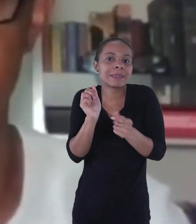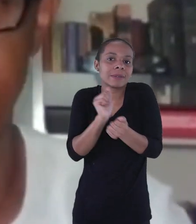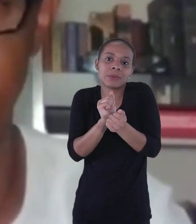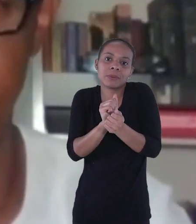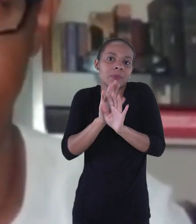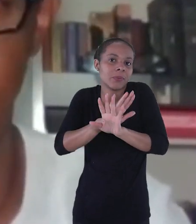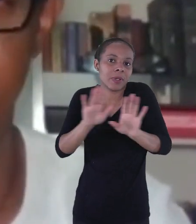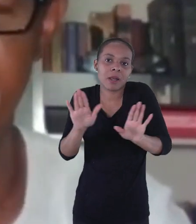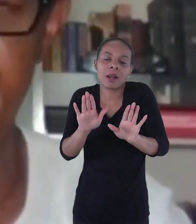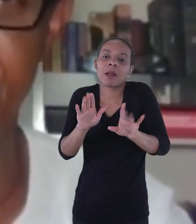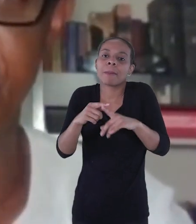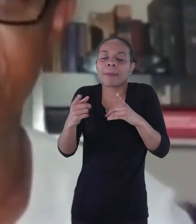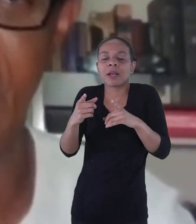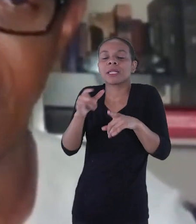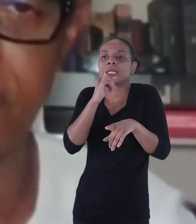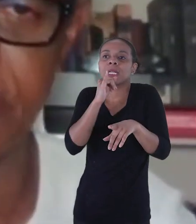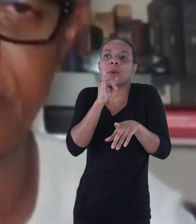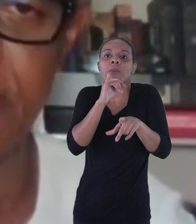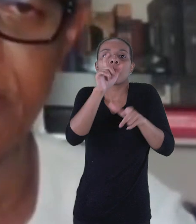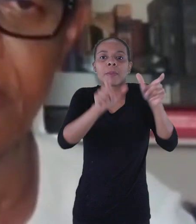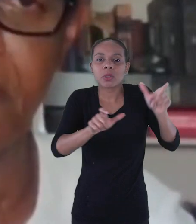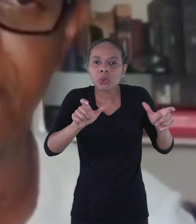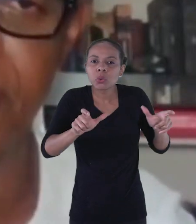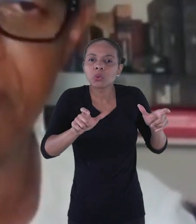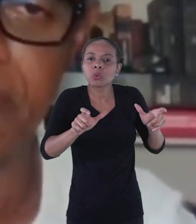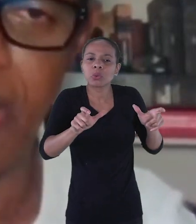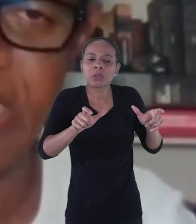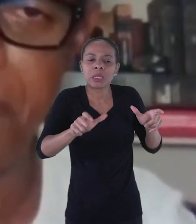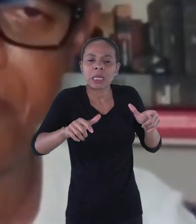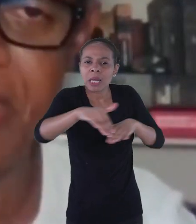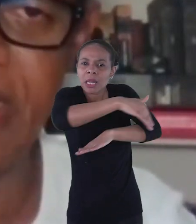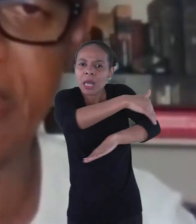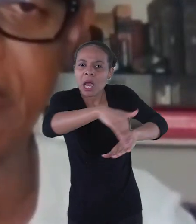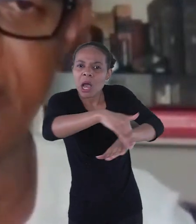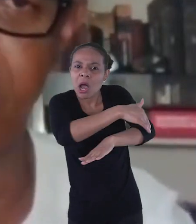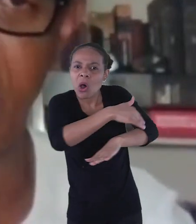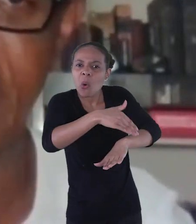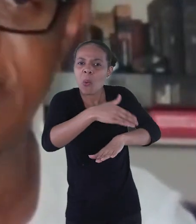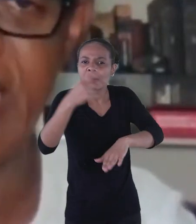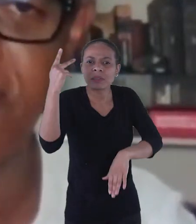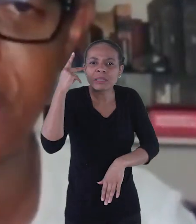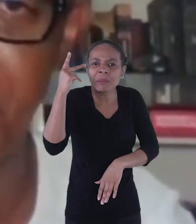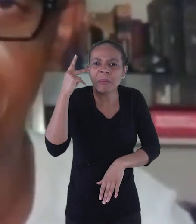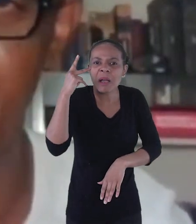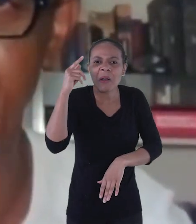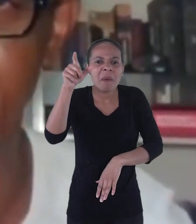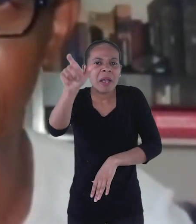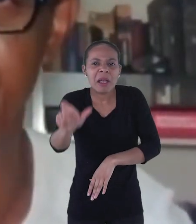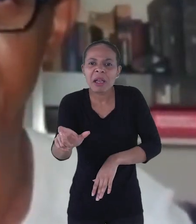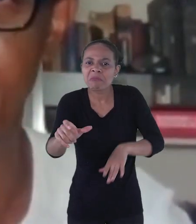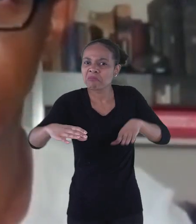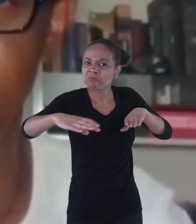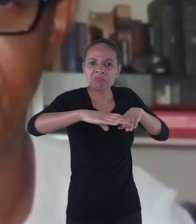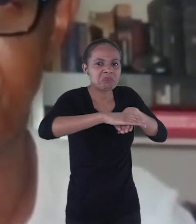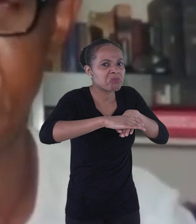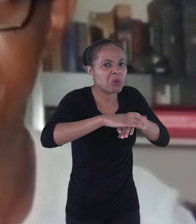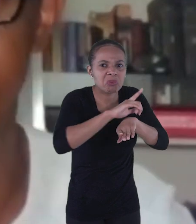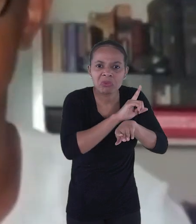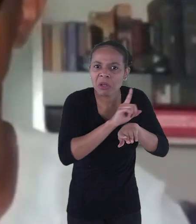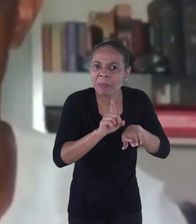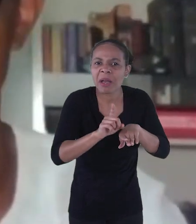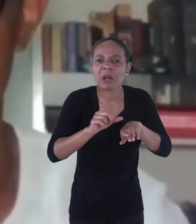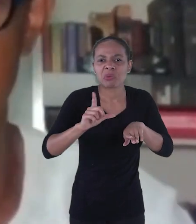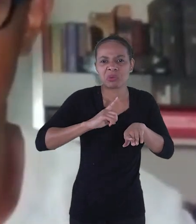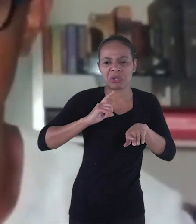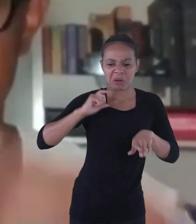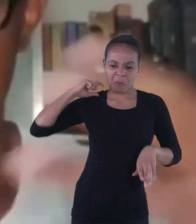viam na rua de São Paulo, descalça, maltrapilha, com aquele saco de papel nas costas, suja, muitas